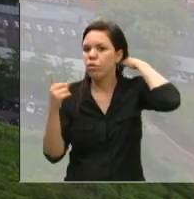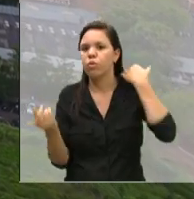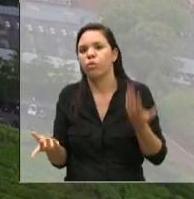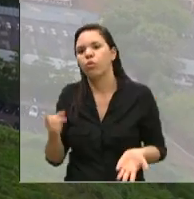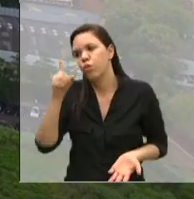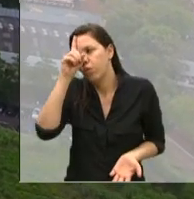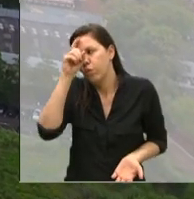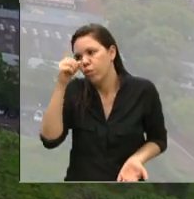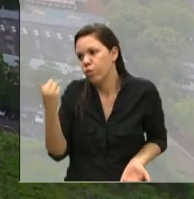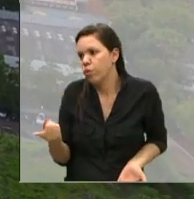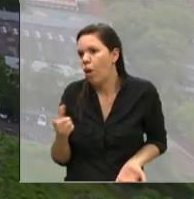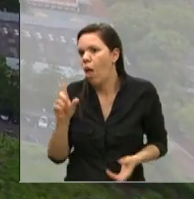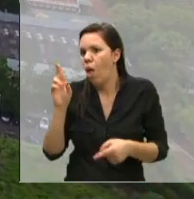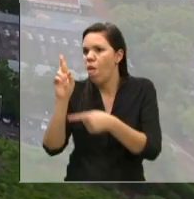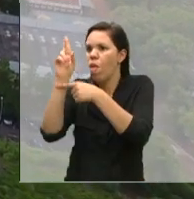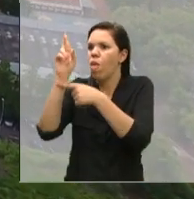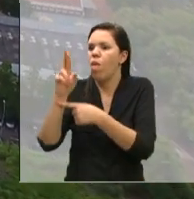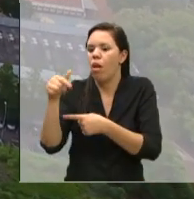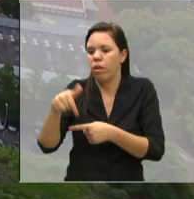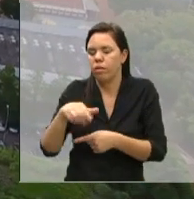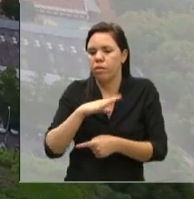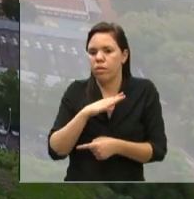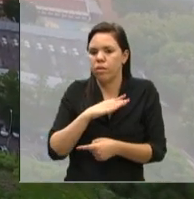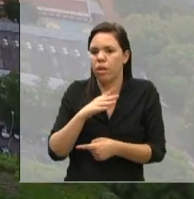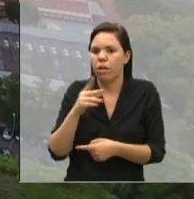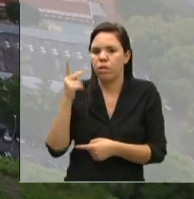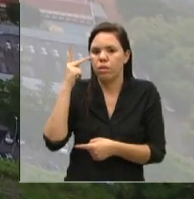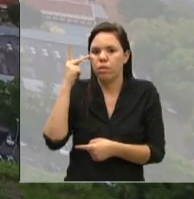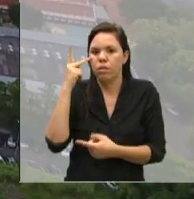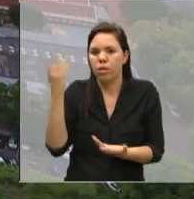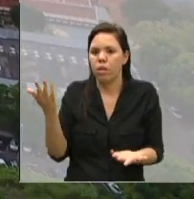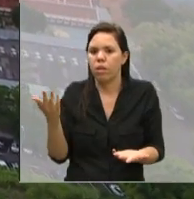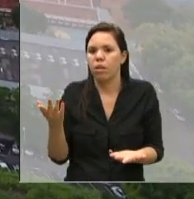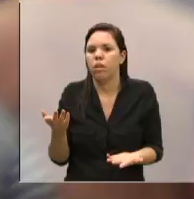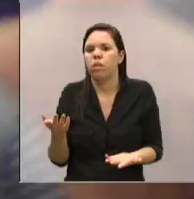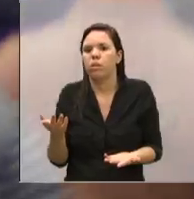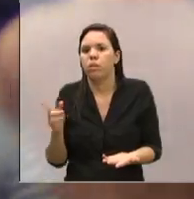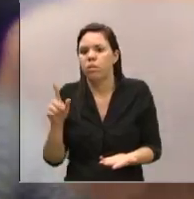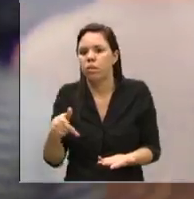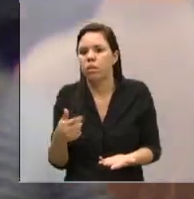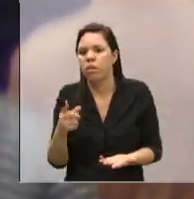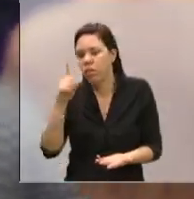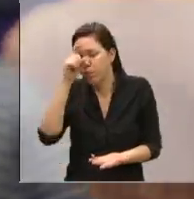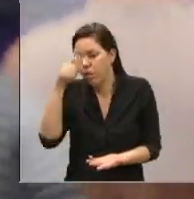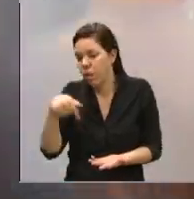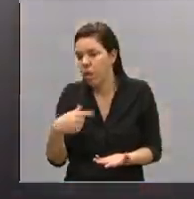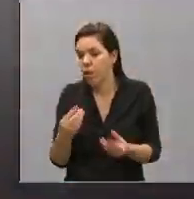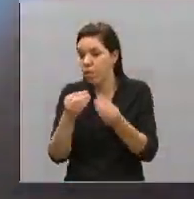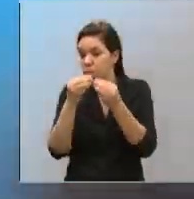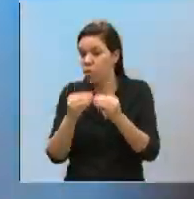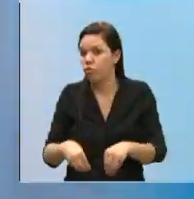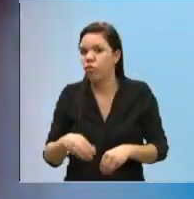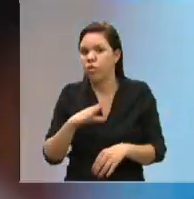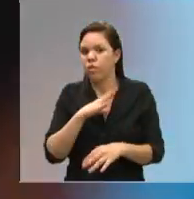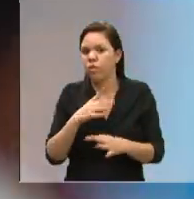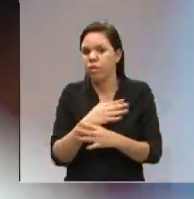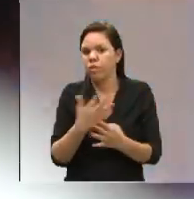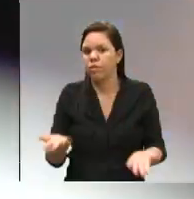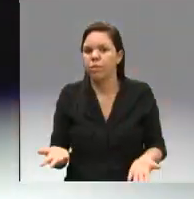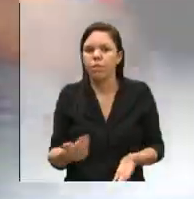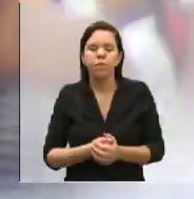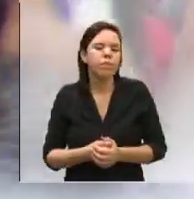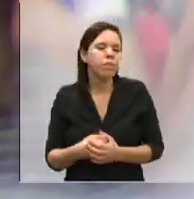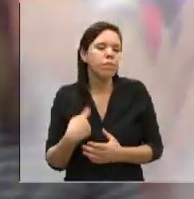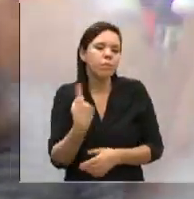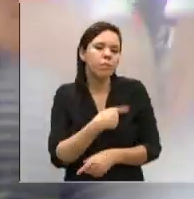hospital de referência na cidade, na região e no estado, o Hospital da Unicamp. Isso tudo afeta a cidade, né? Então, a